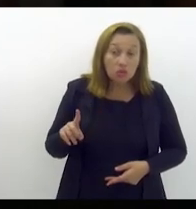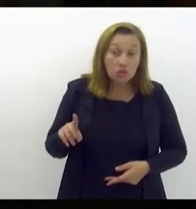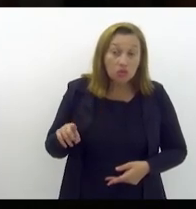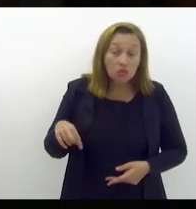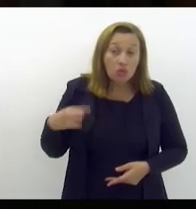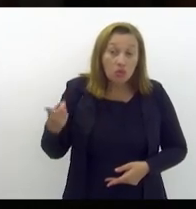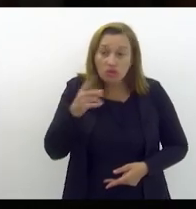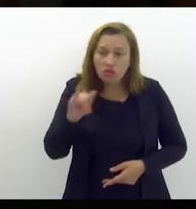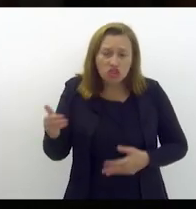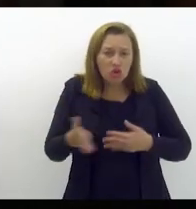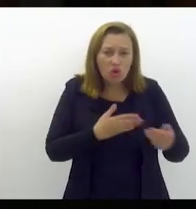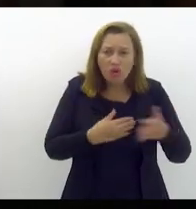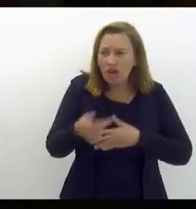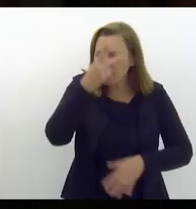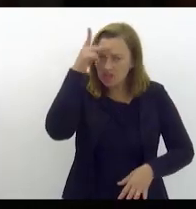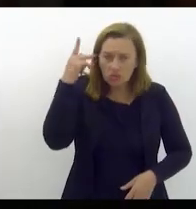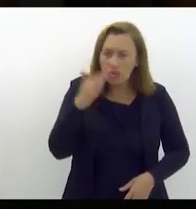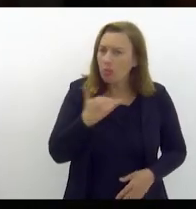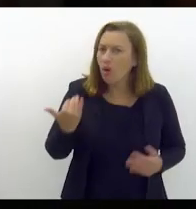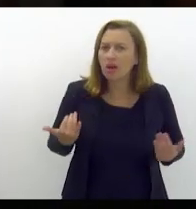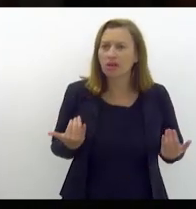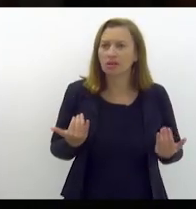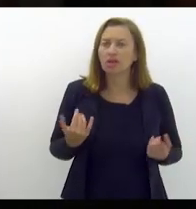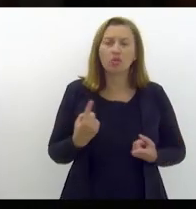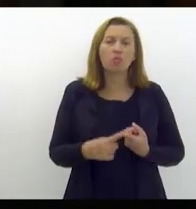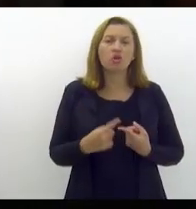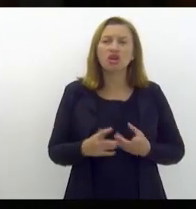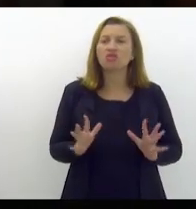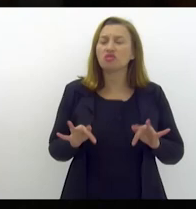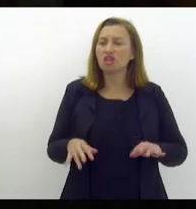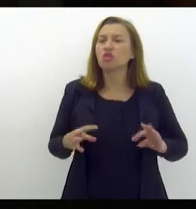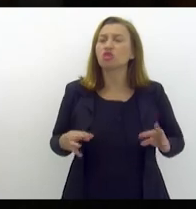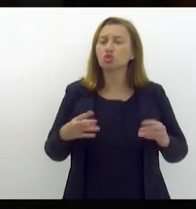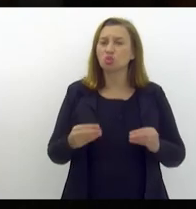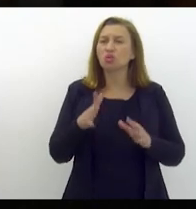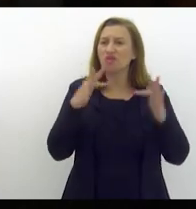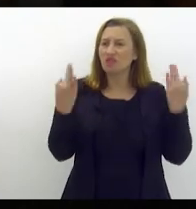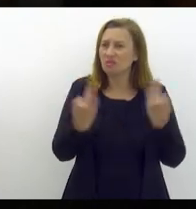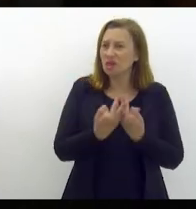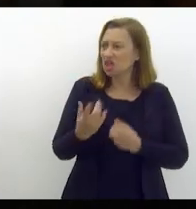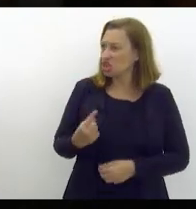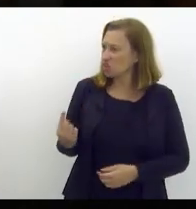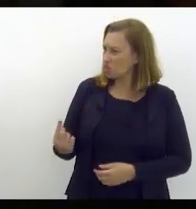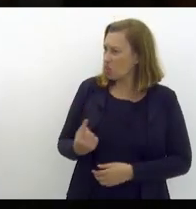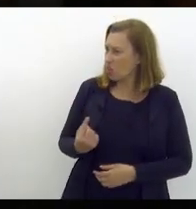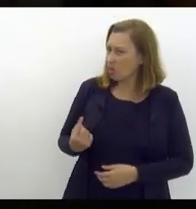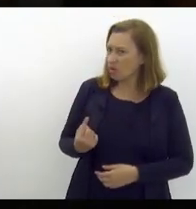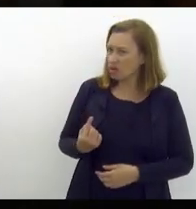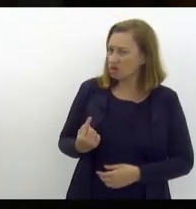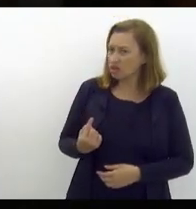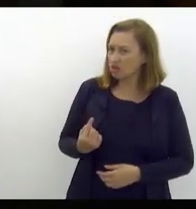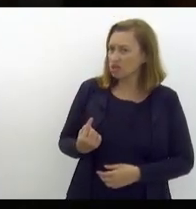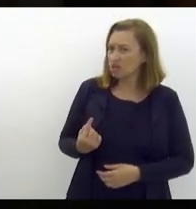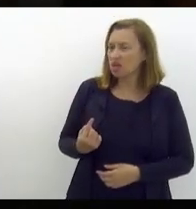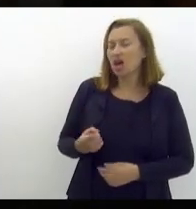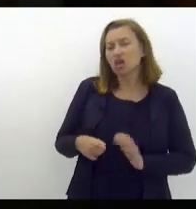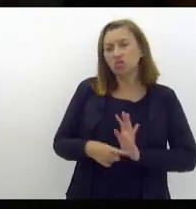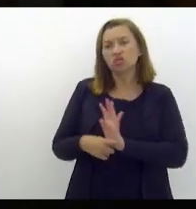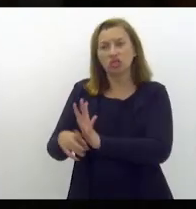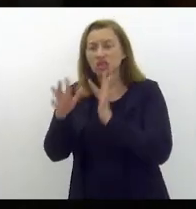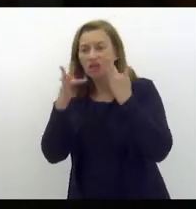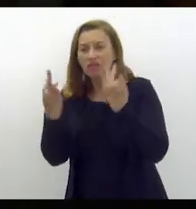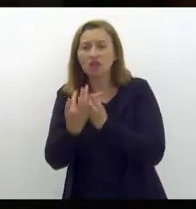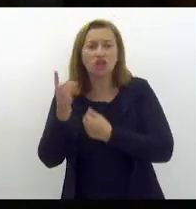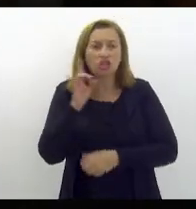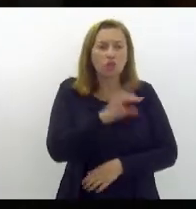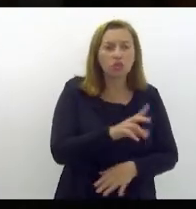ser qualquer uma pessoa. Porque, no final das contas, essas famílias, e a gente atende a essas famílias, inclusive, na